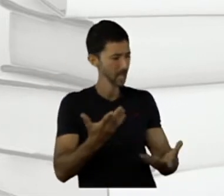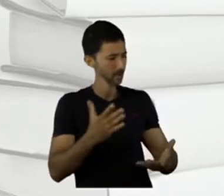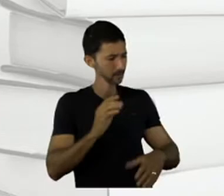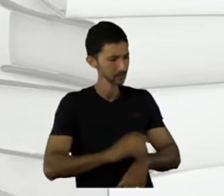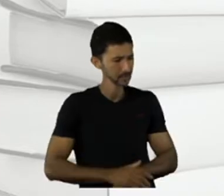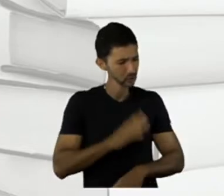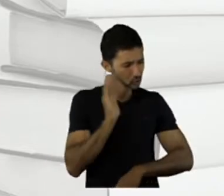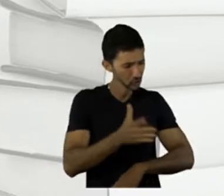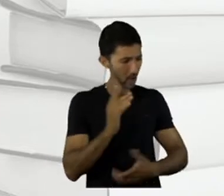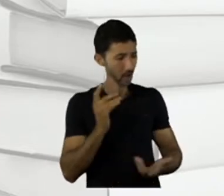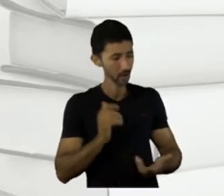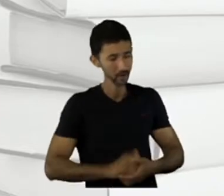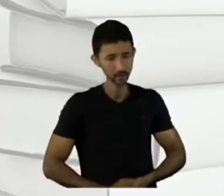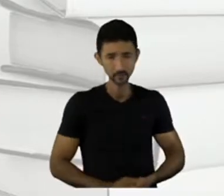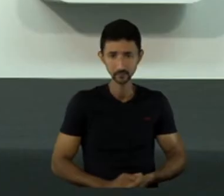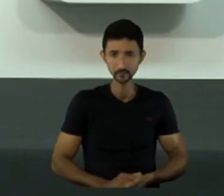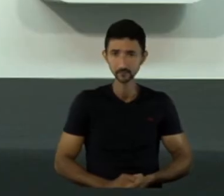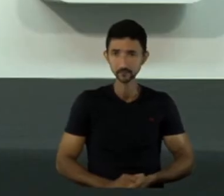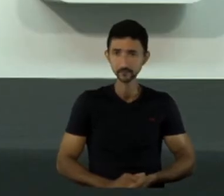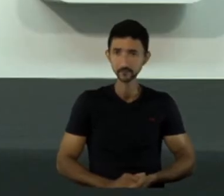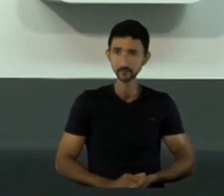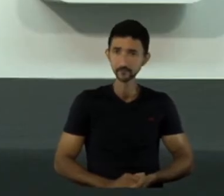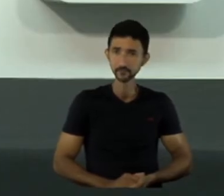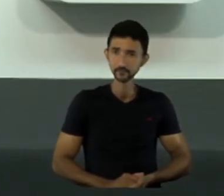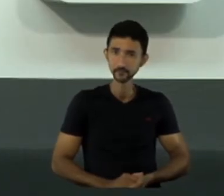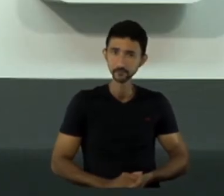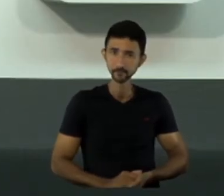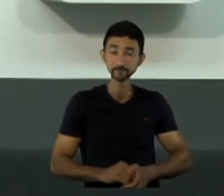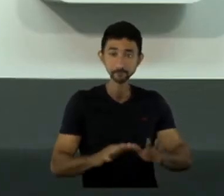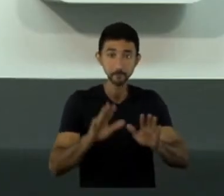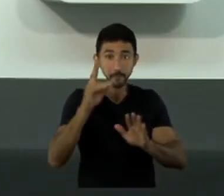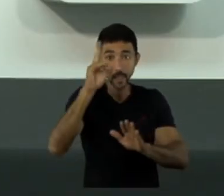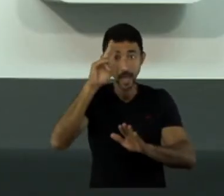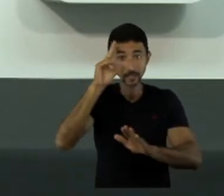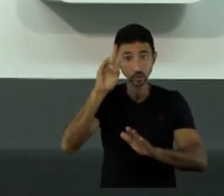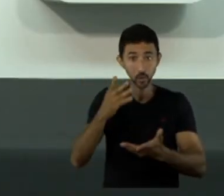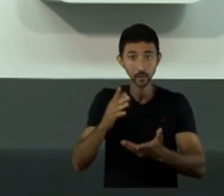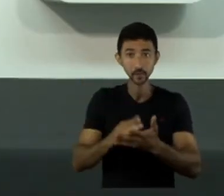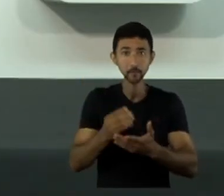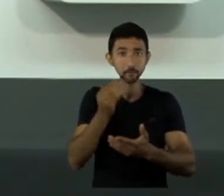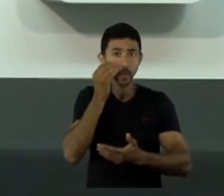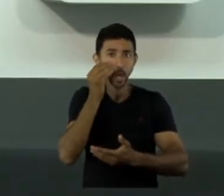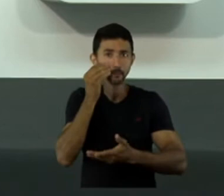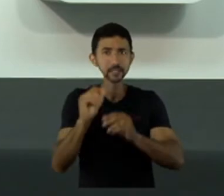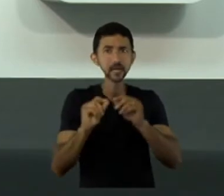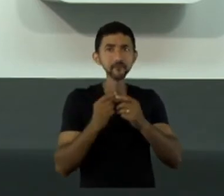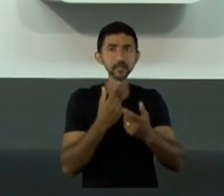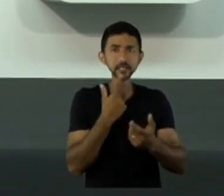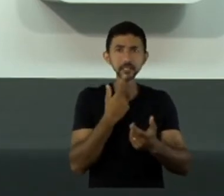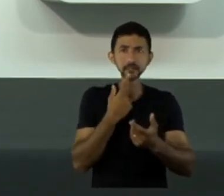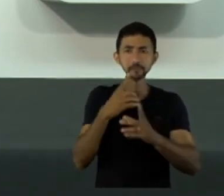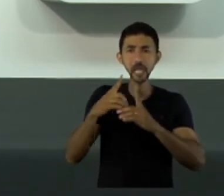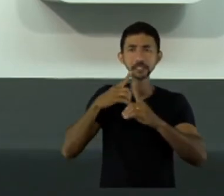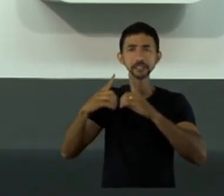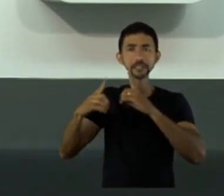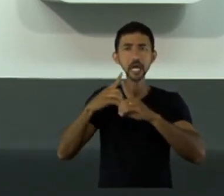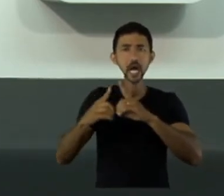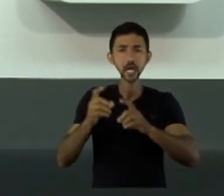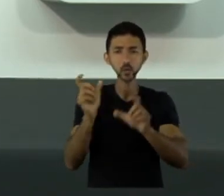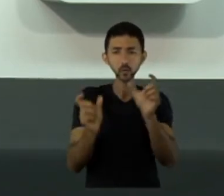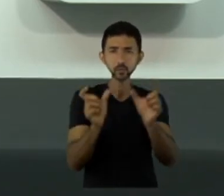pequena, já tô indo. Nessa historinha aqui, você observa um diálogo entre